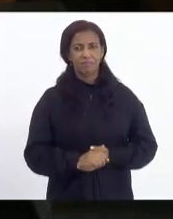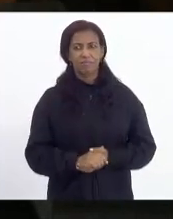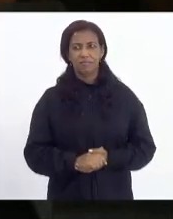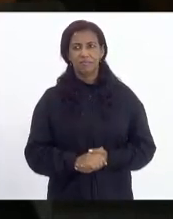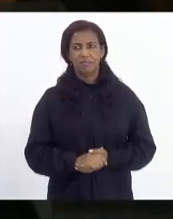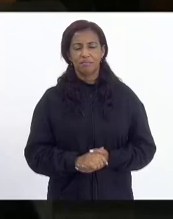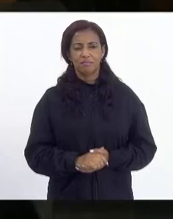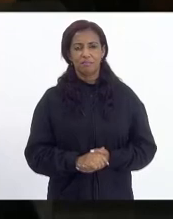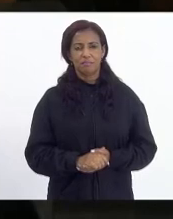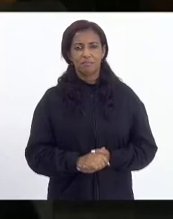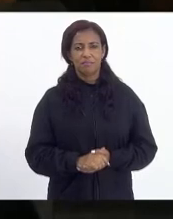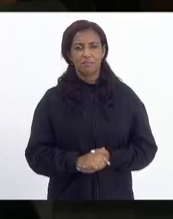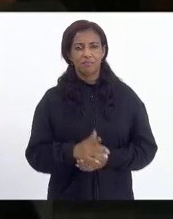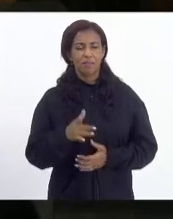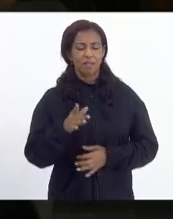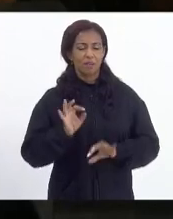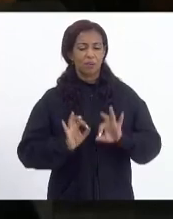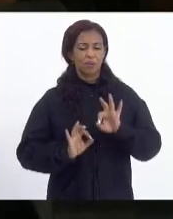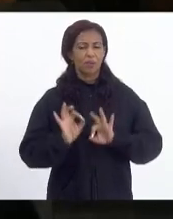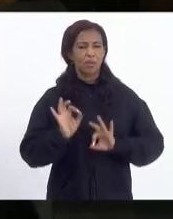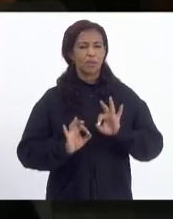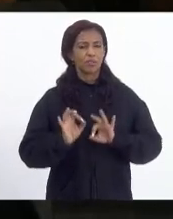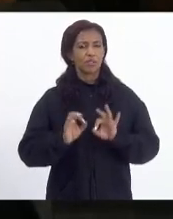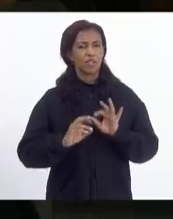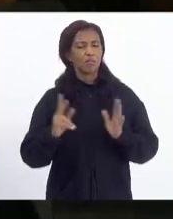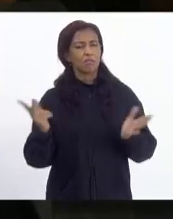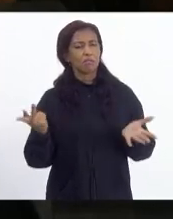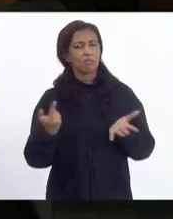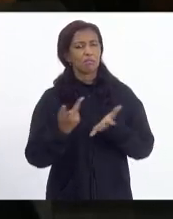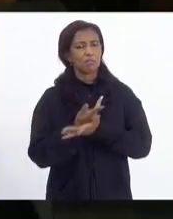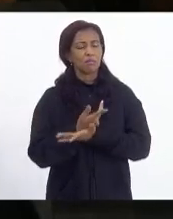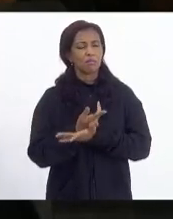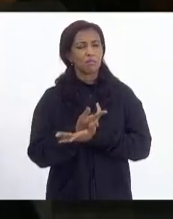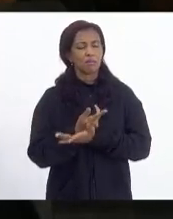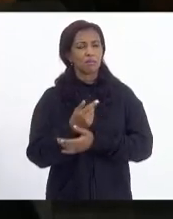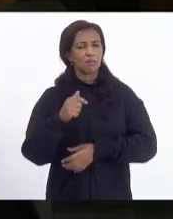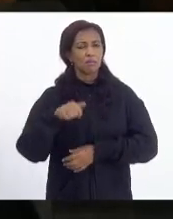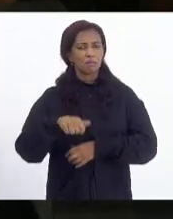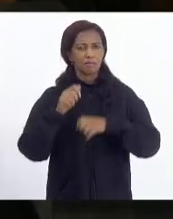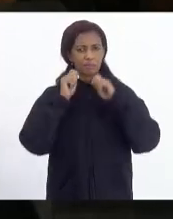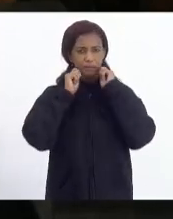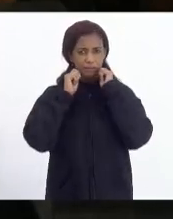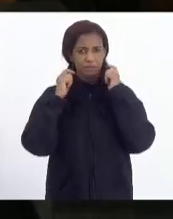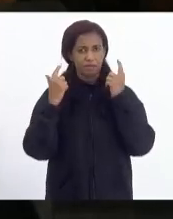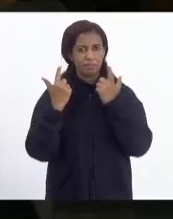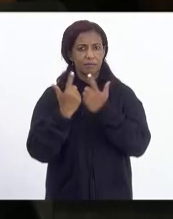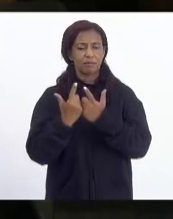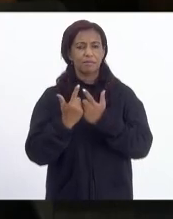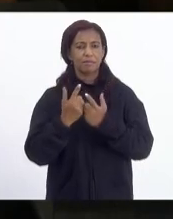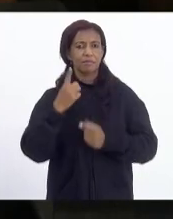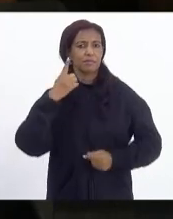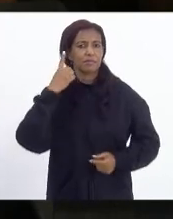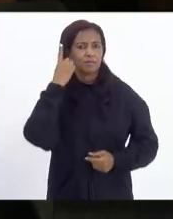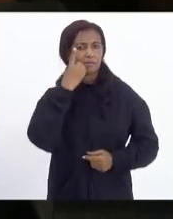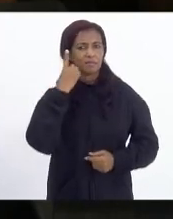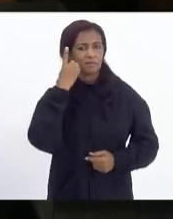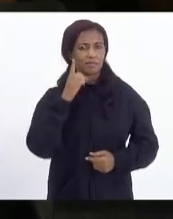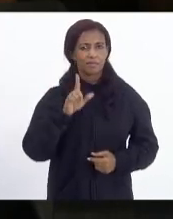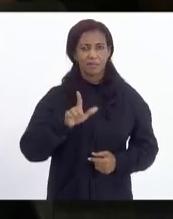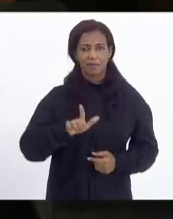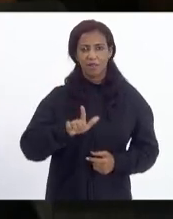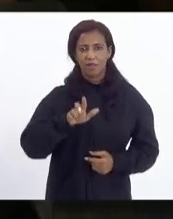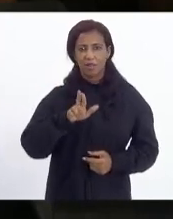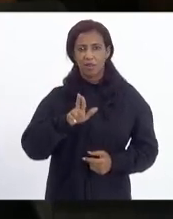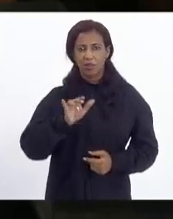e a um projeto que tramitou na casa da deputada Lucinha sobre hortas